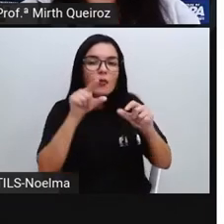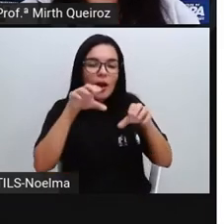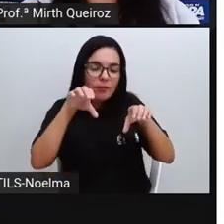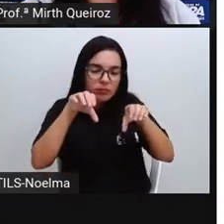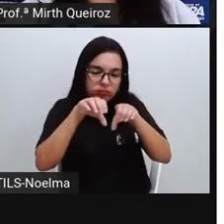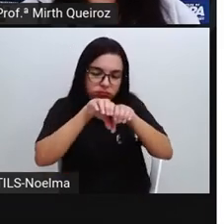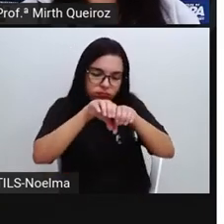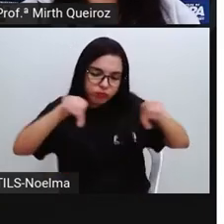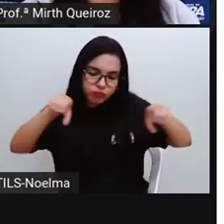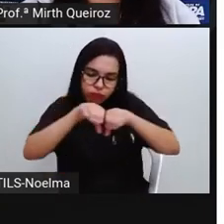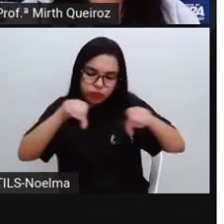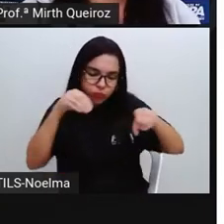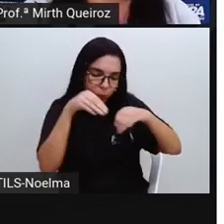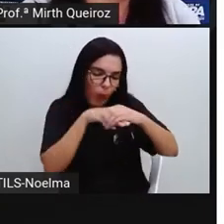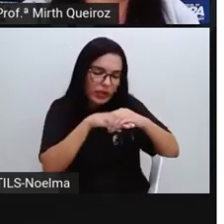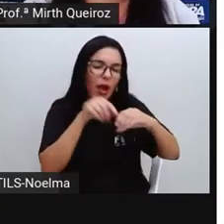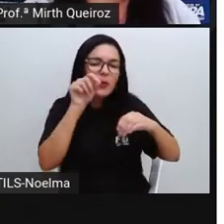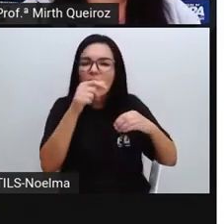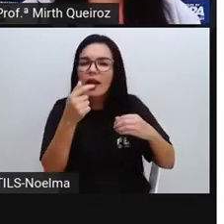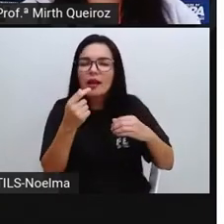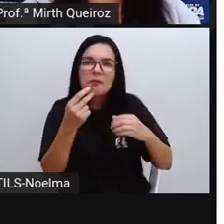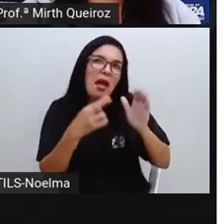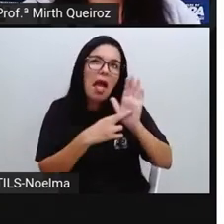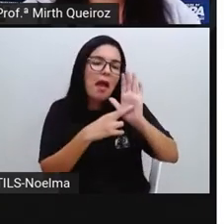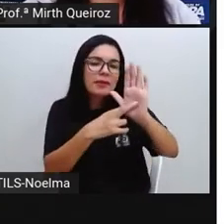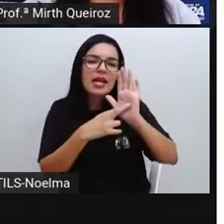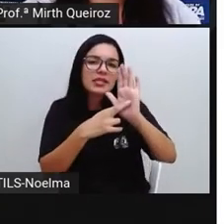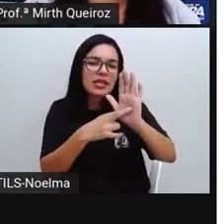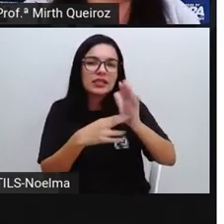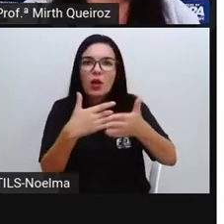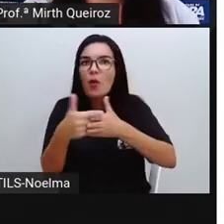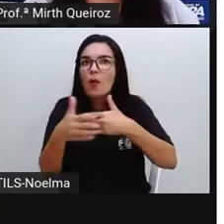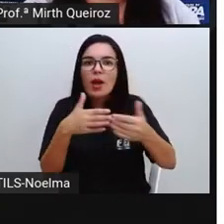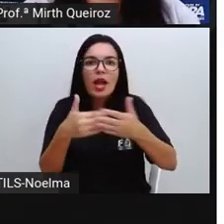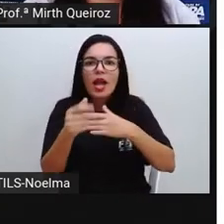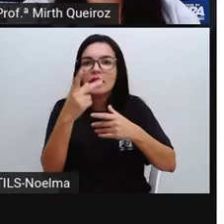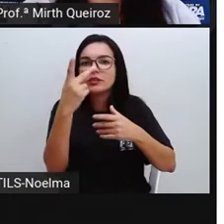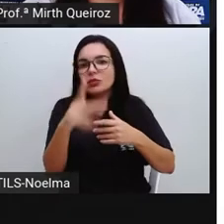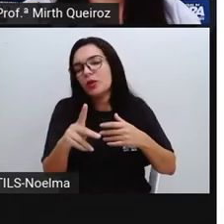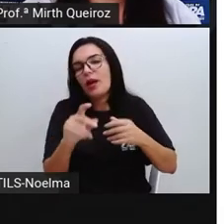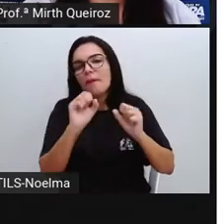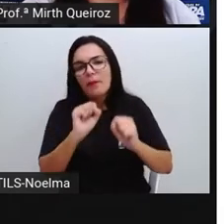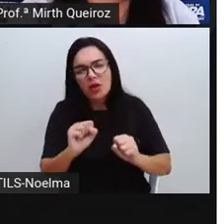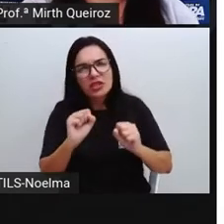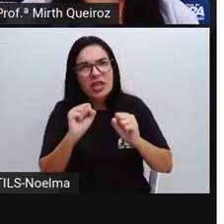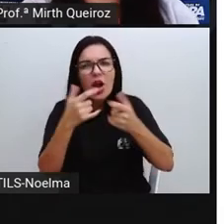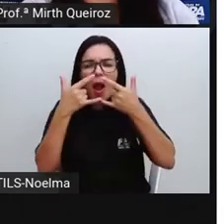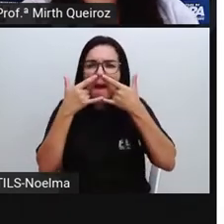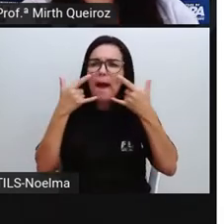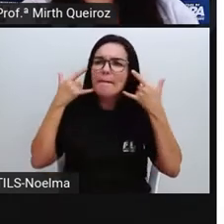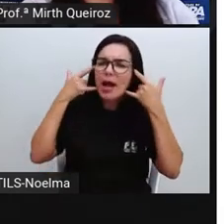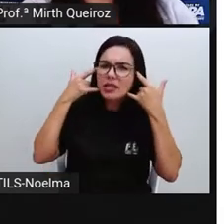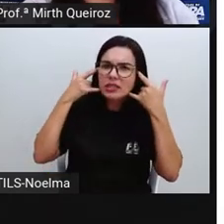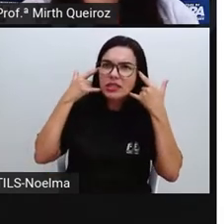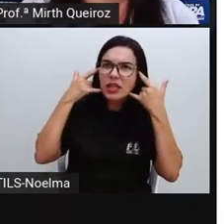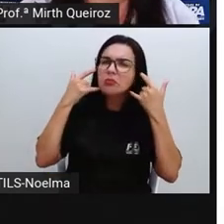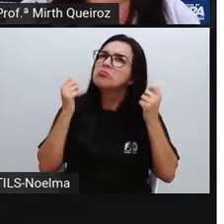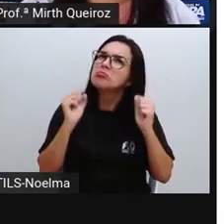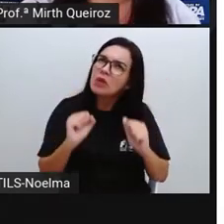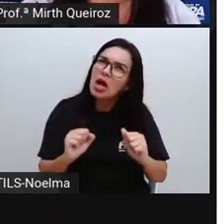que representem esse momento. Ah, Pro, posso colocar uma máscara? Pode colocar uma máscara, uma embalagem de álcool